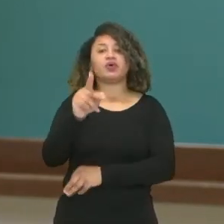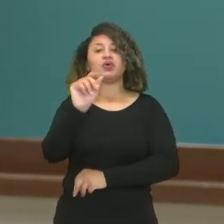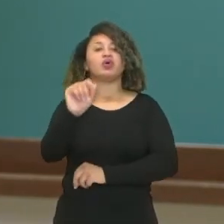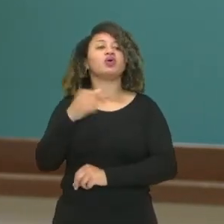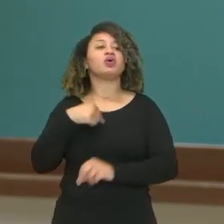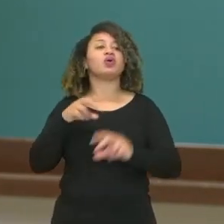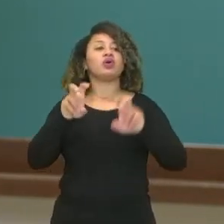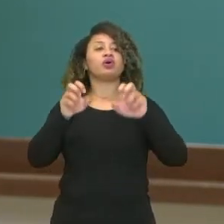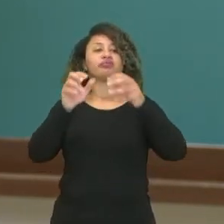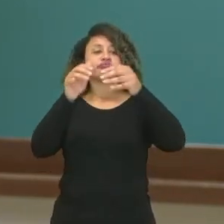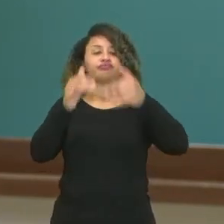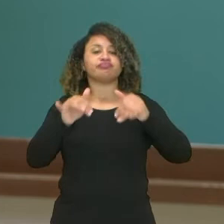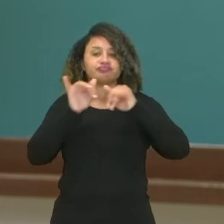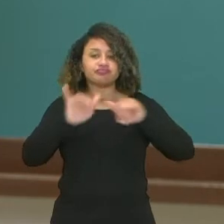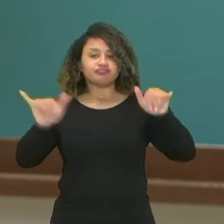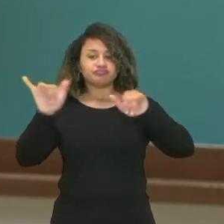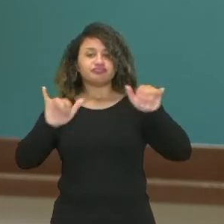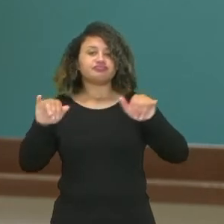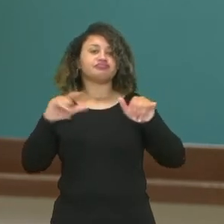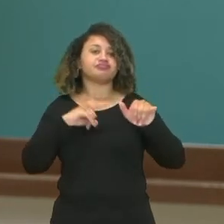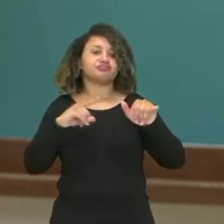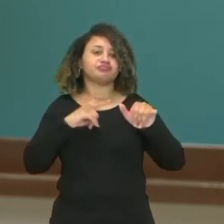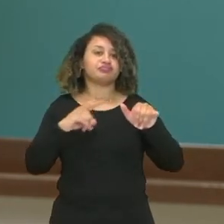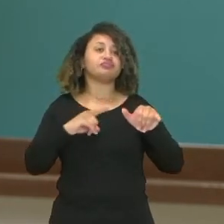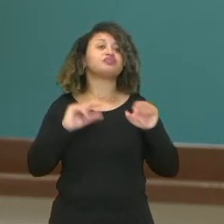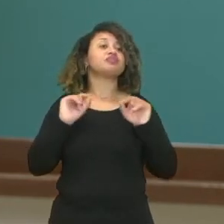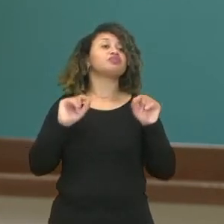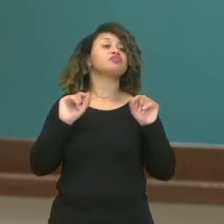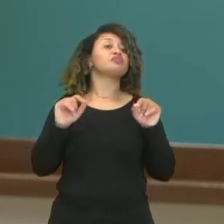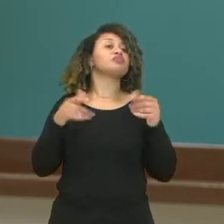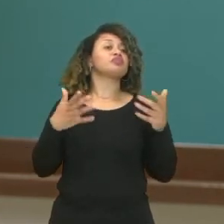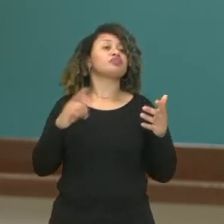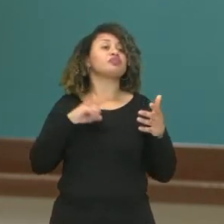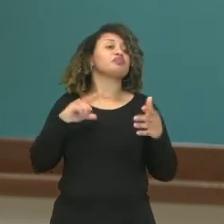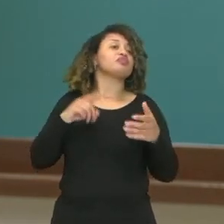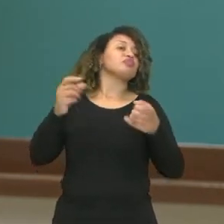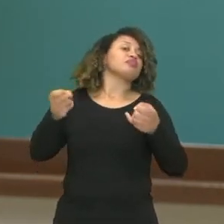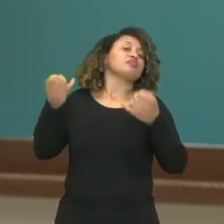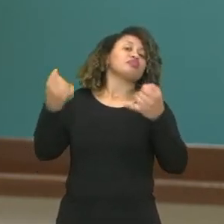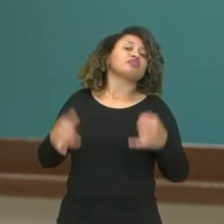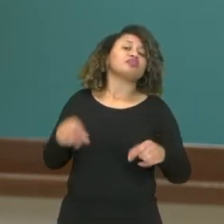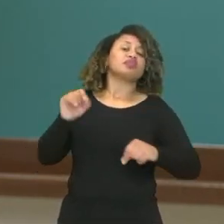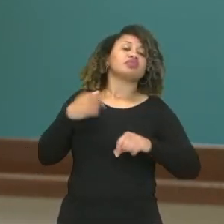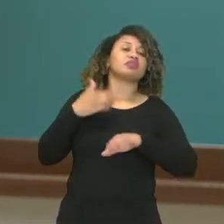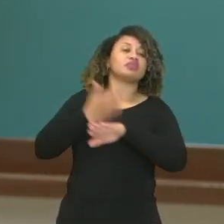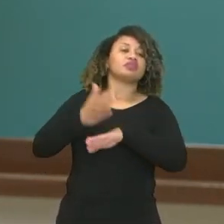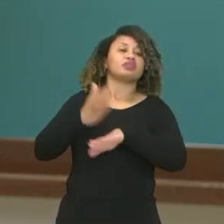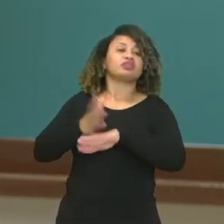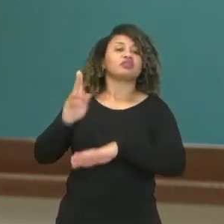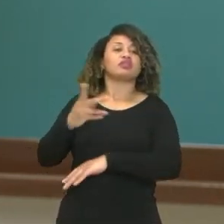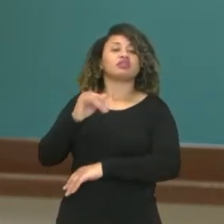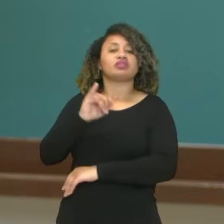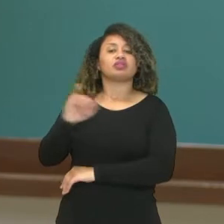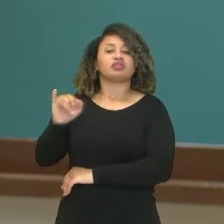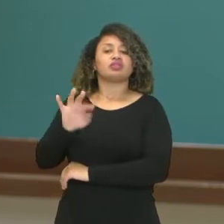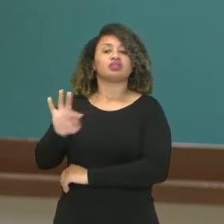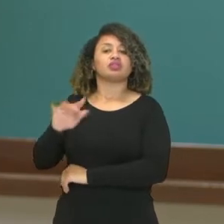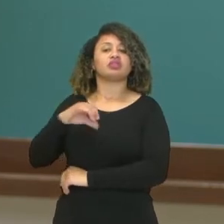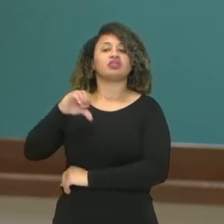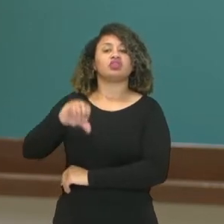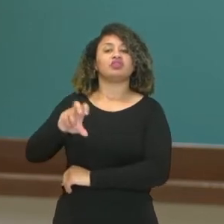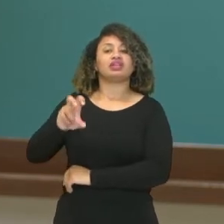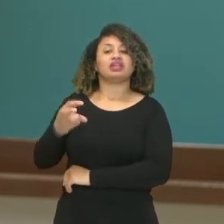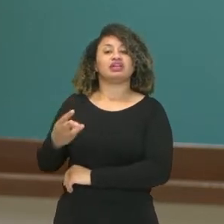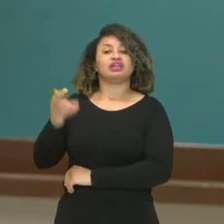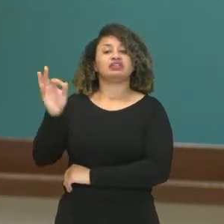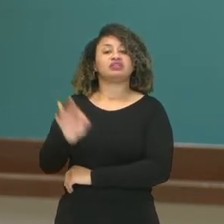reportagem abaixo. Então, aqui a gente tem uma reportagem, tá? E aqui está dizendo o quê? Que o treino HIIT queima 93%